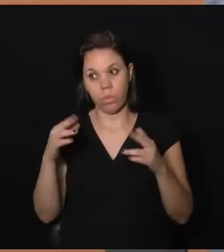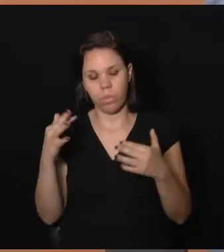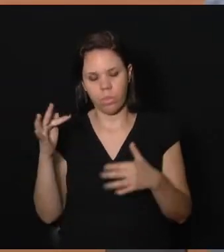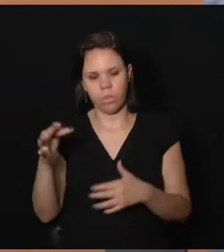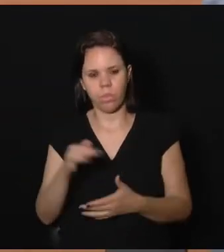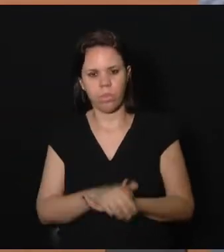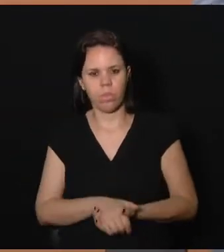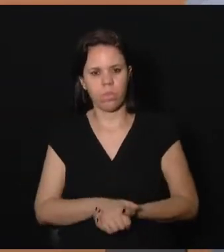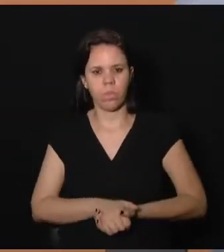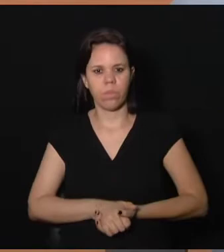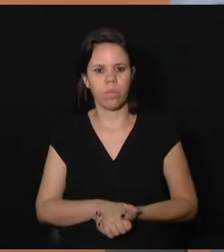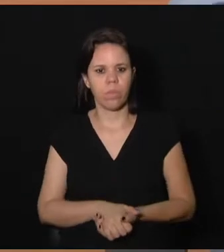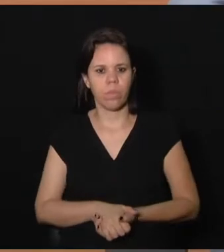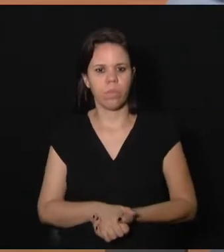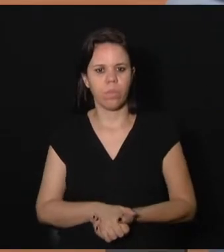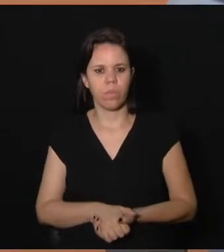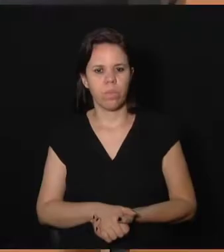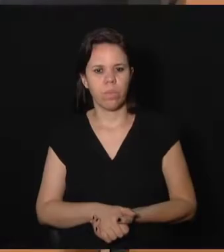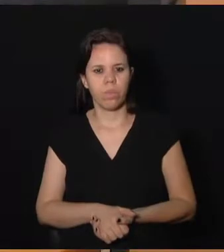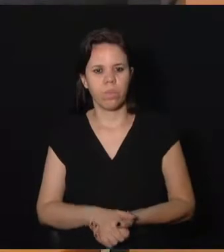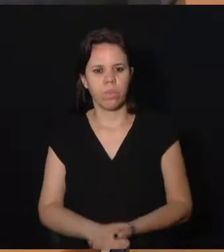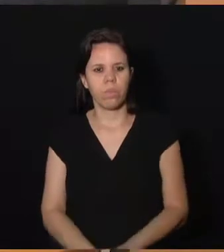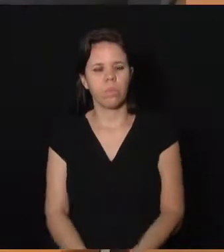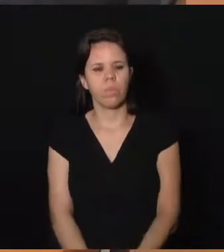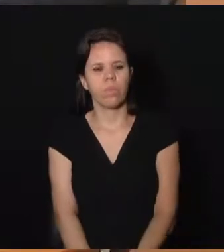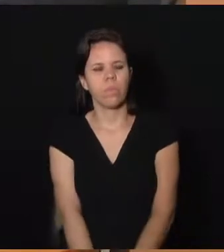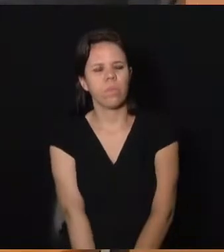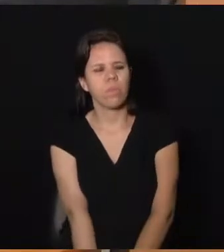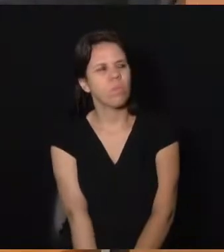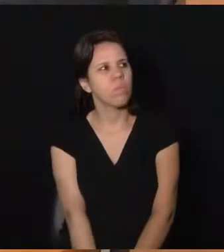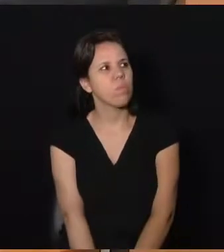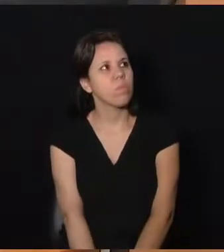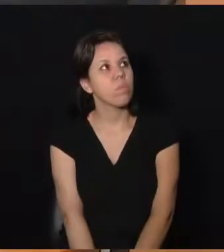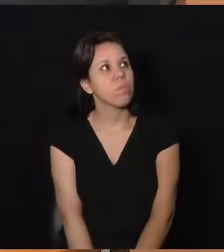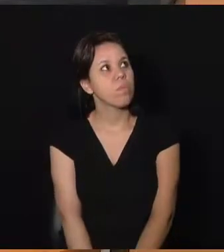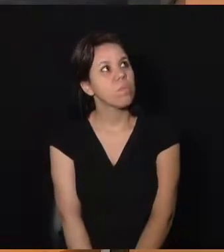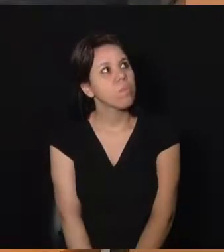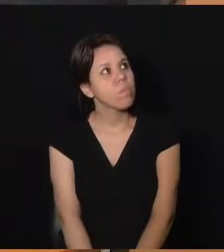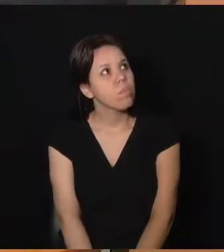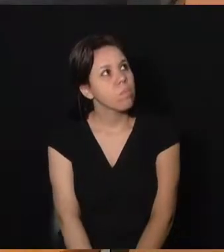empresas de baixo custo britânicas têm duas famosas. Uhum.